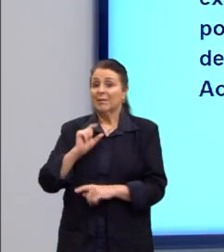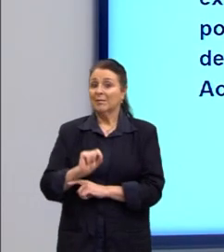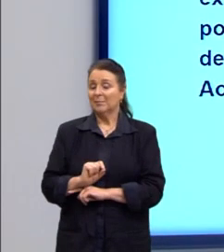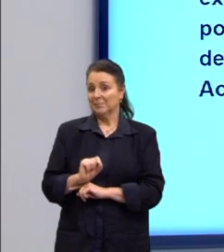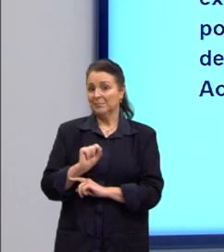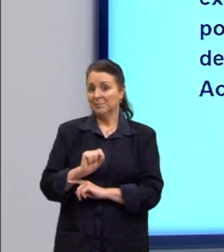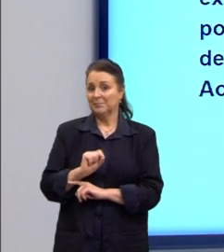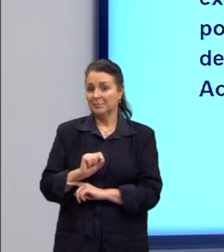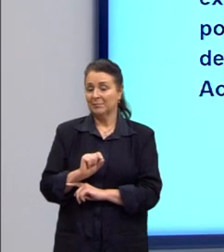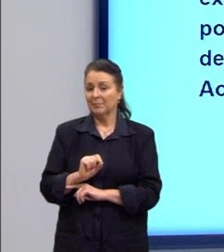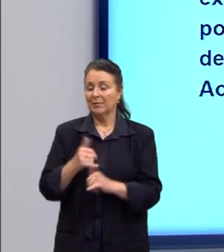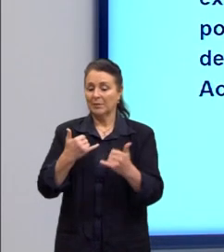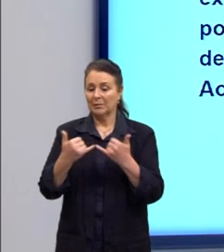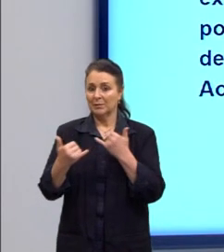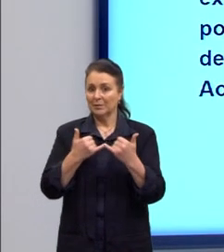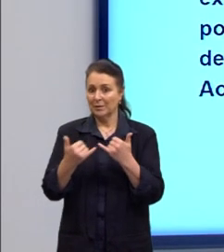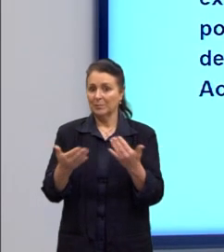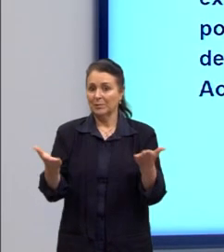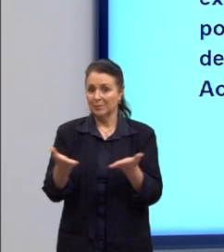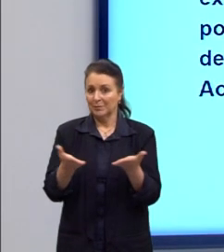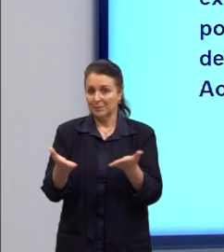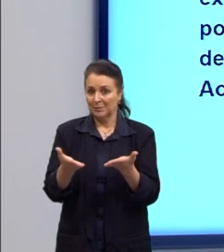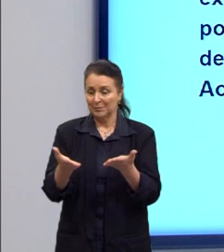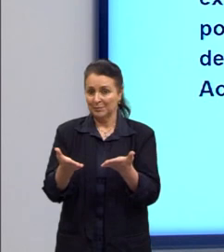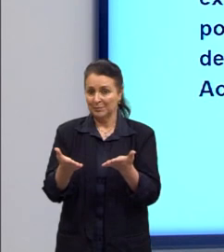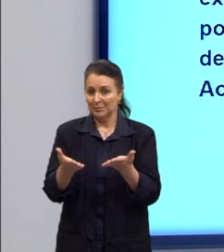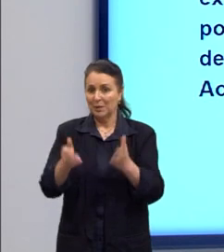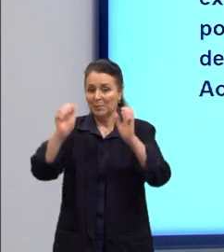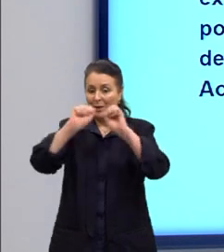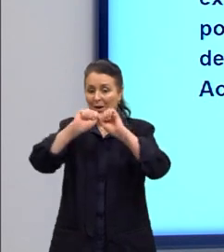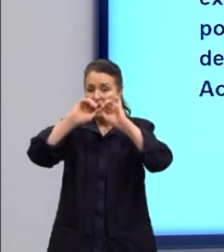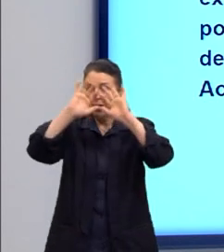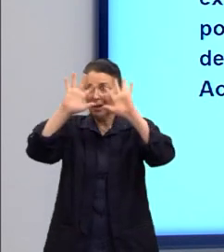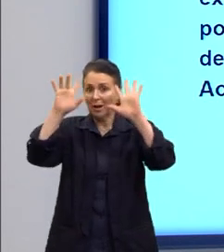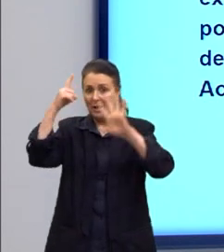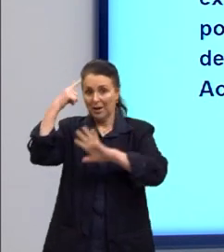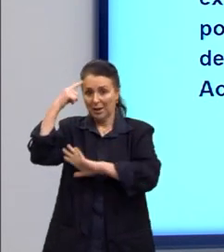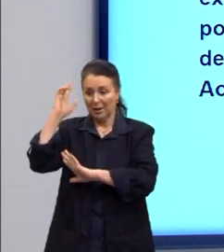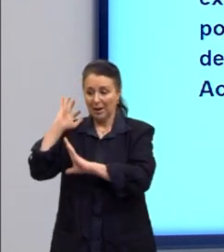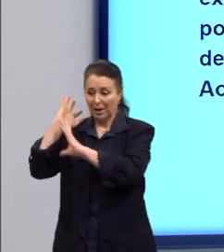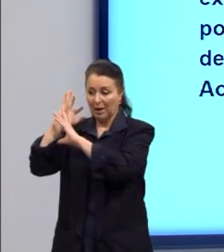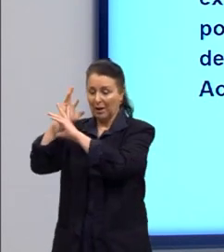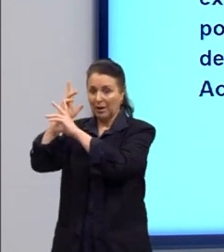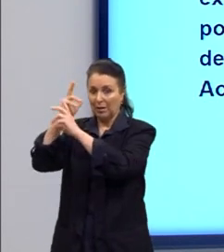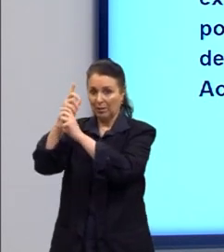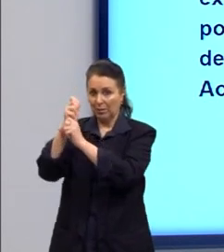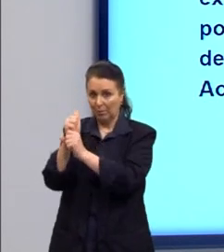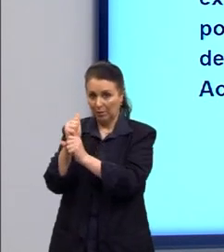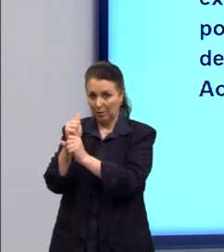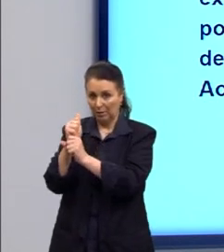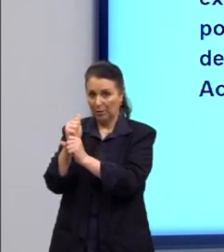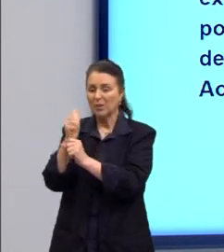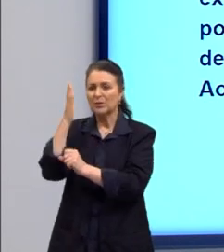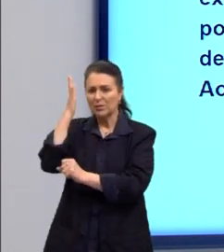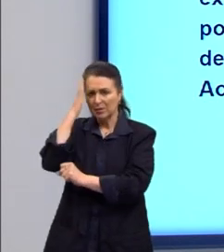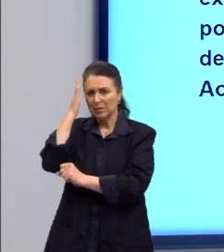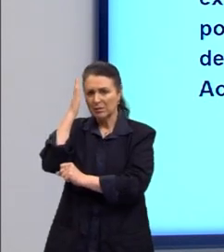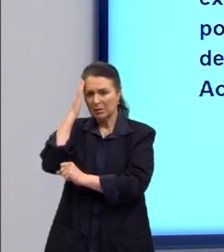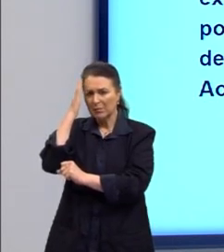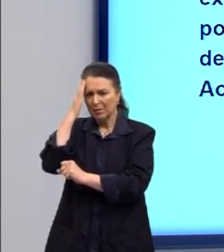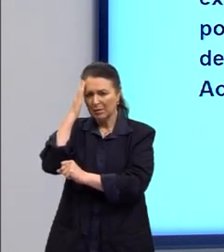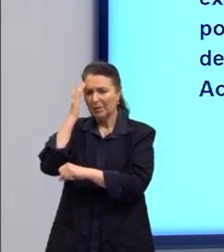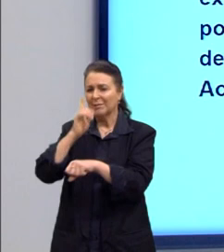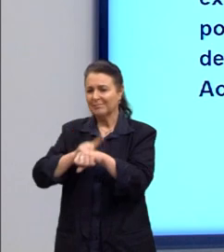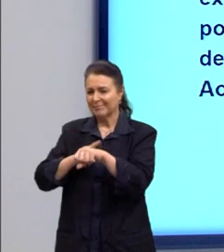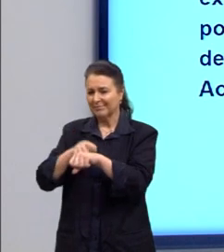um breve exemplo de paráfrase para clarear as nossas ideias retomar aquilo que a gente já sabia Em algum momento que a